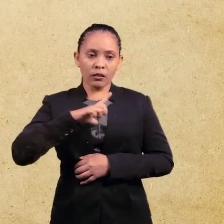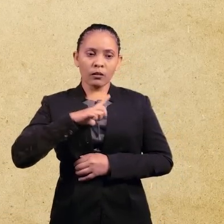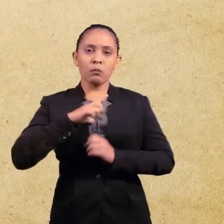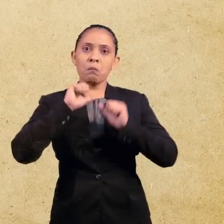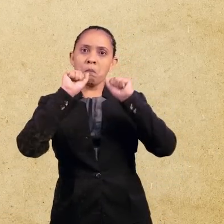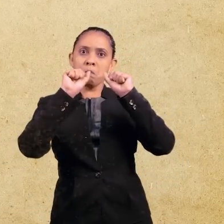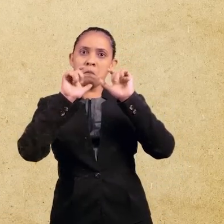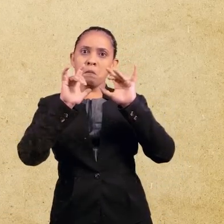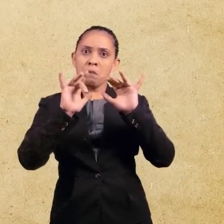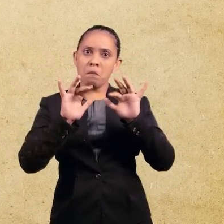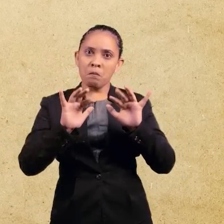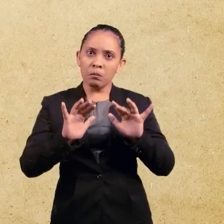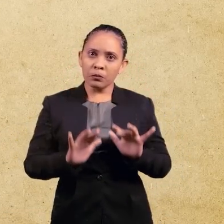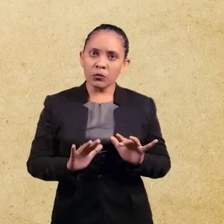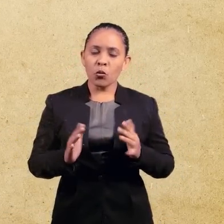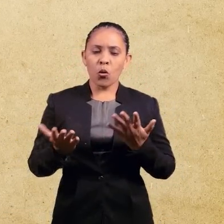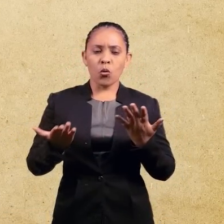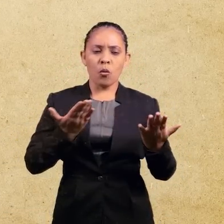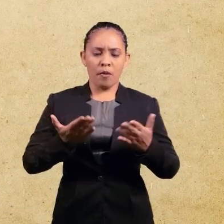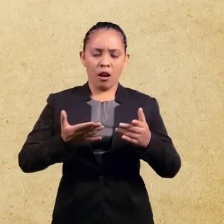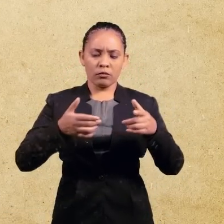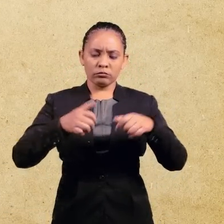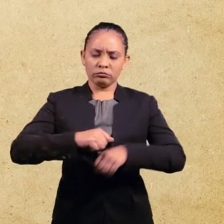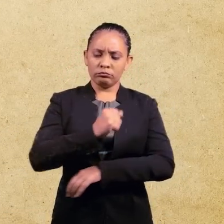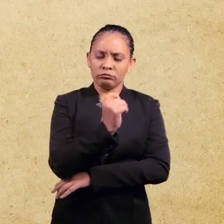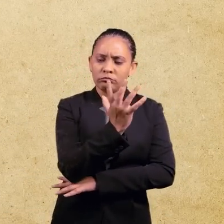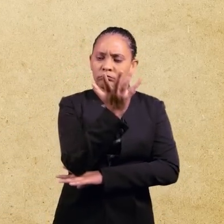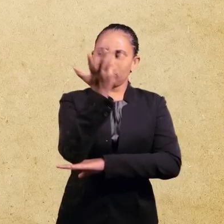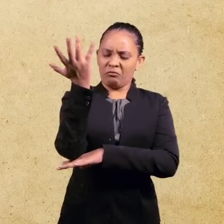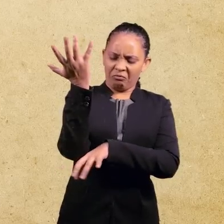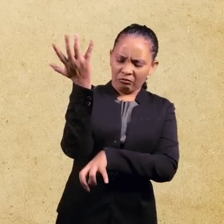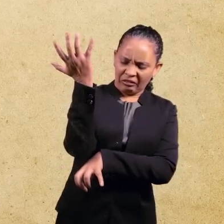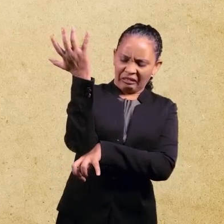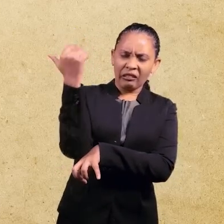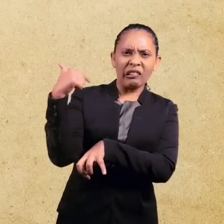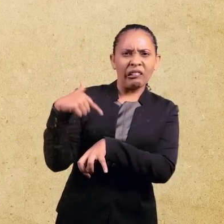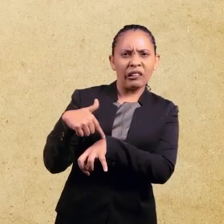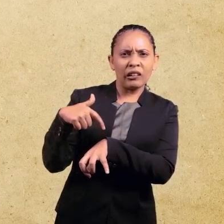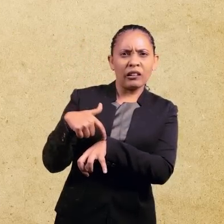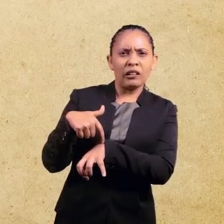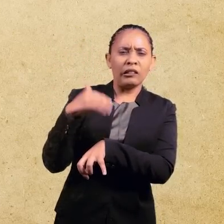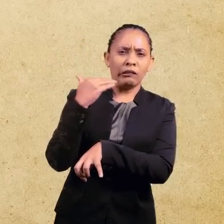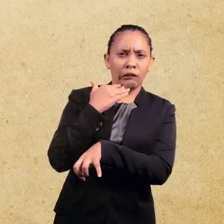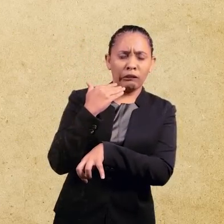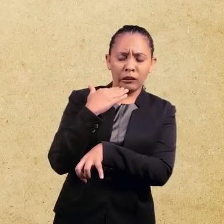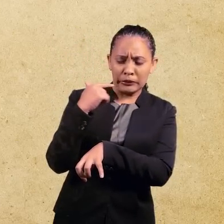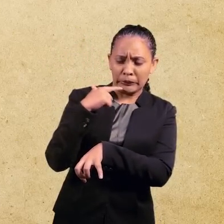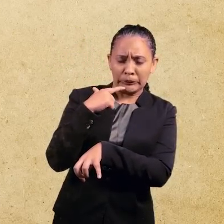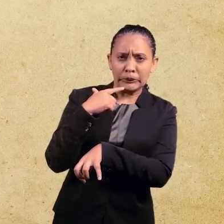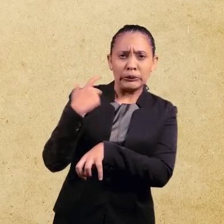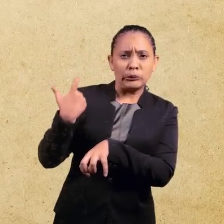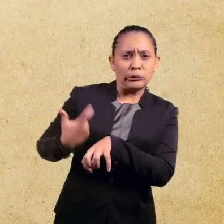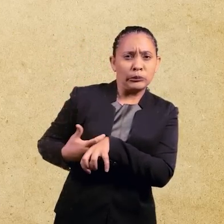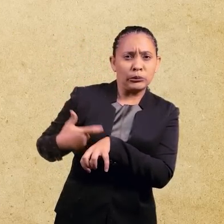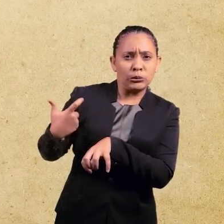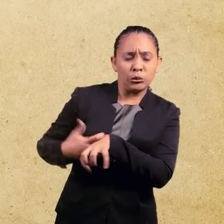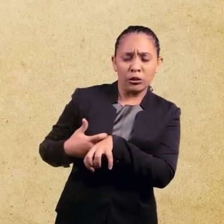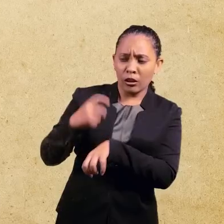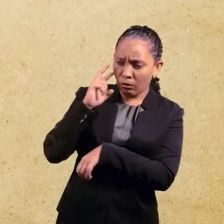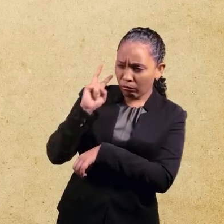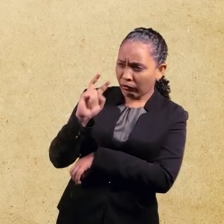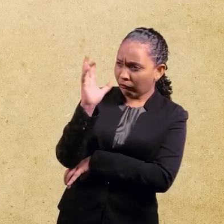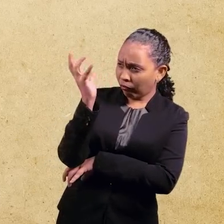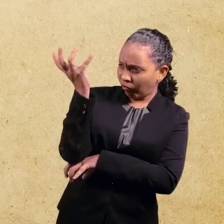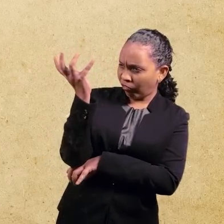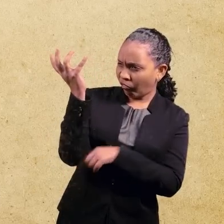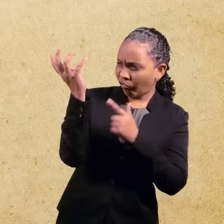ele, como raiz de uma terra seca, e não tinha nem parecer, nem formosura, e olhando nós para ele não vimos nenhuma beleza para que o